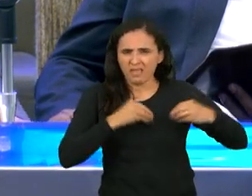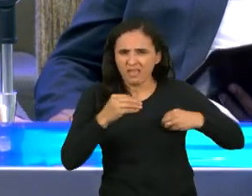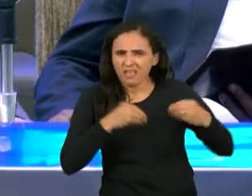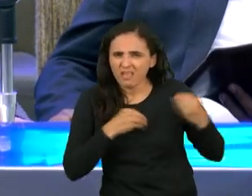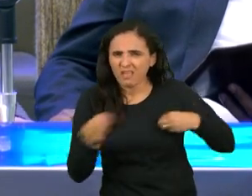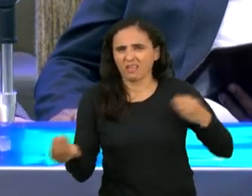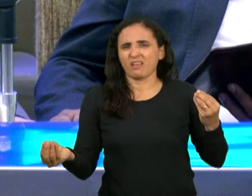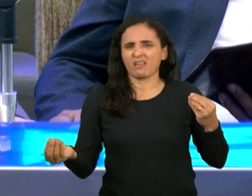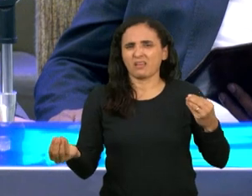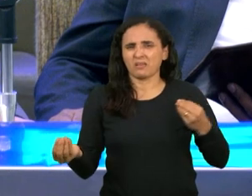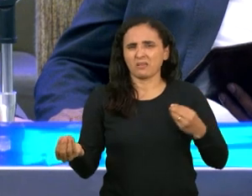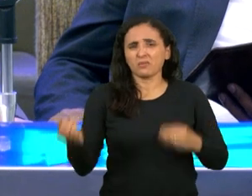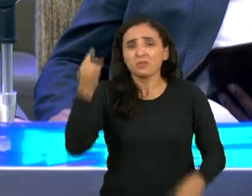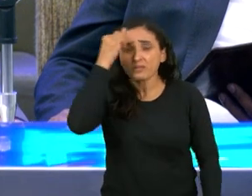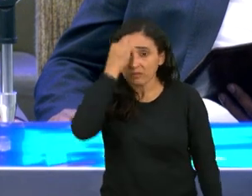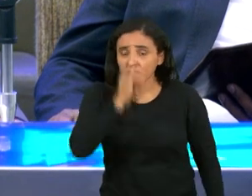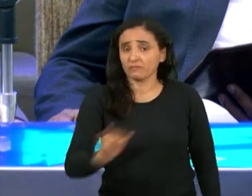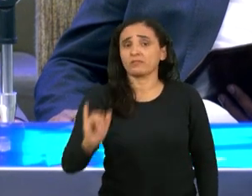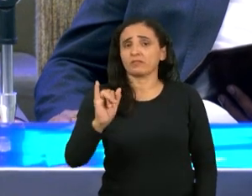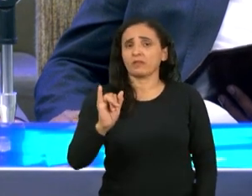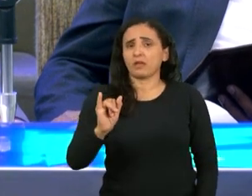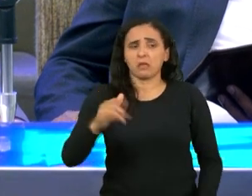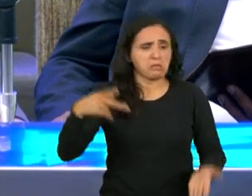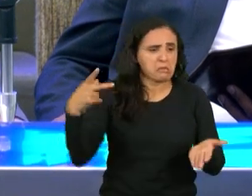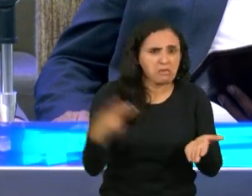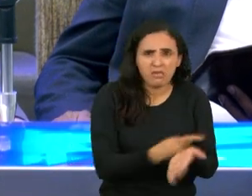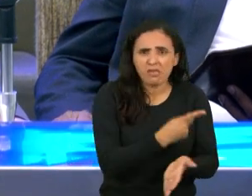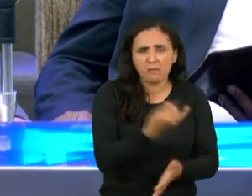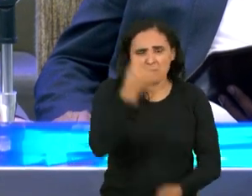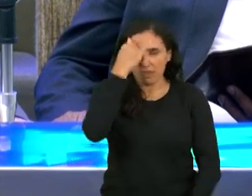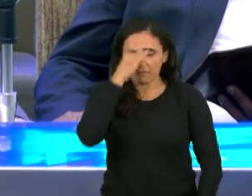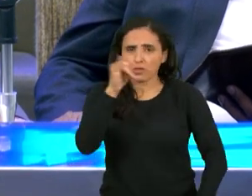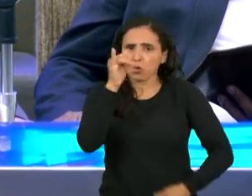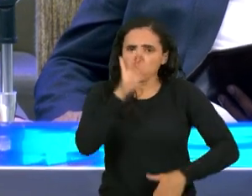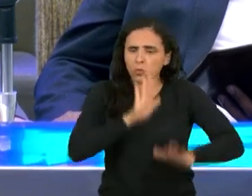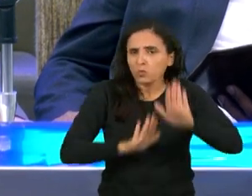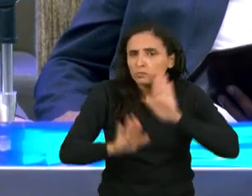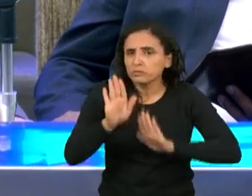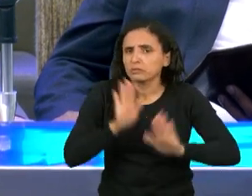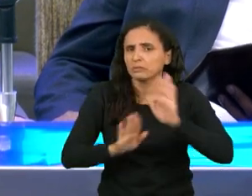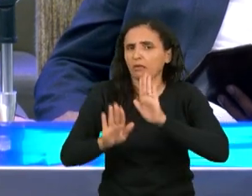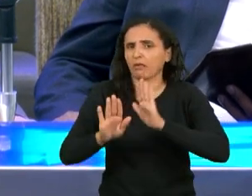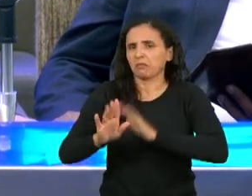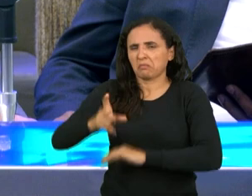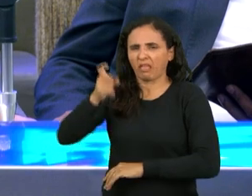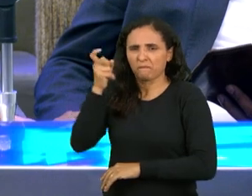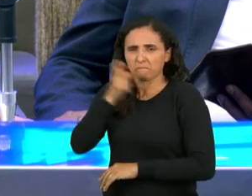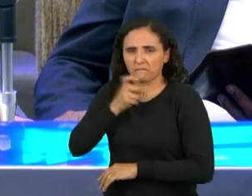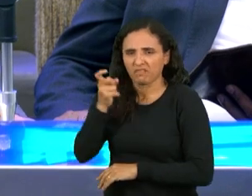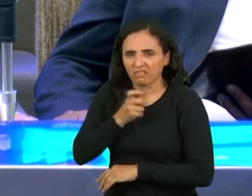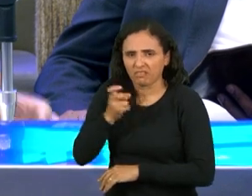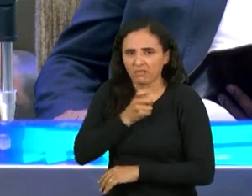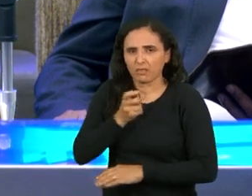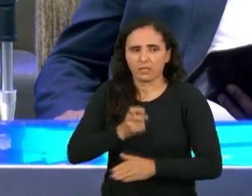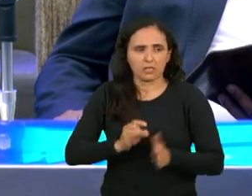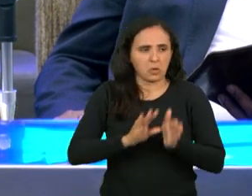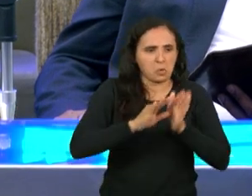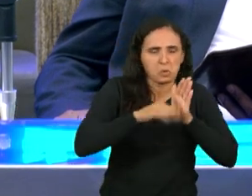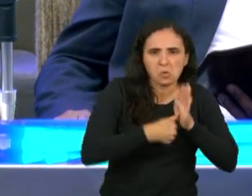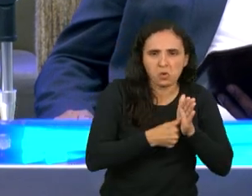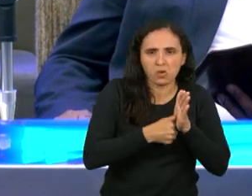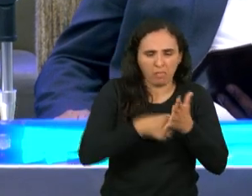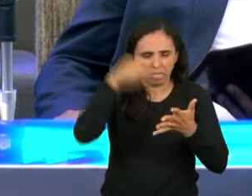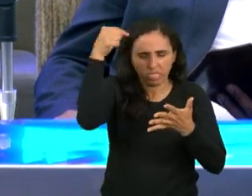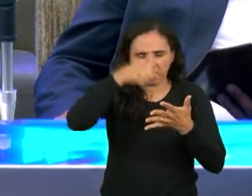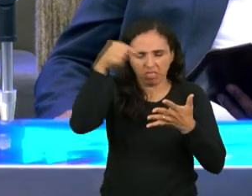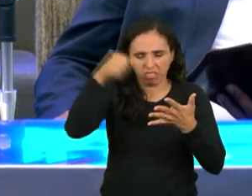putrefação moral e espiritual depravação perversão é isso que significa